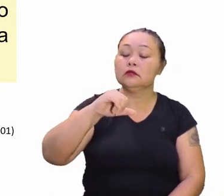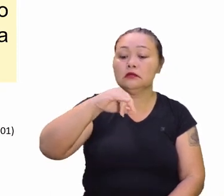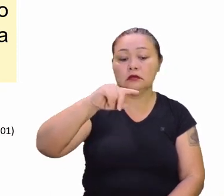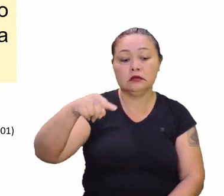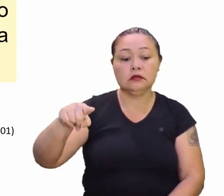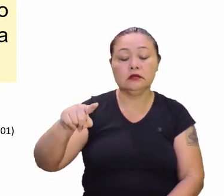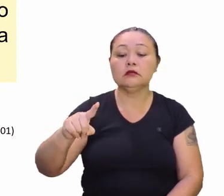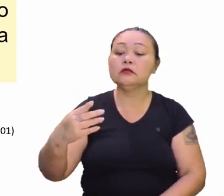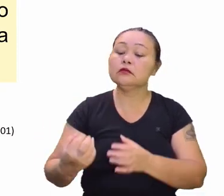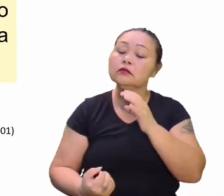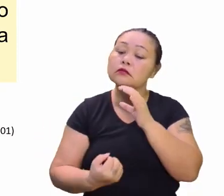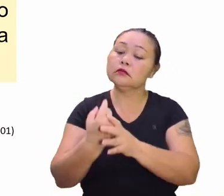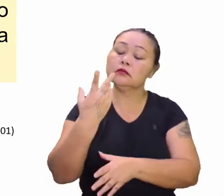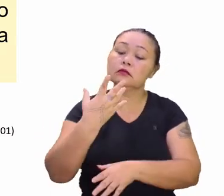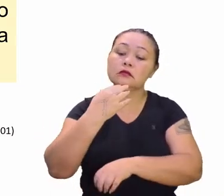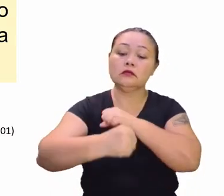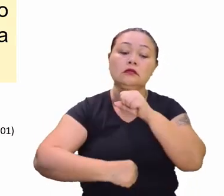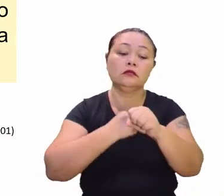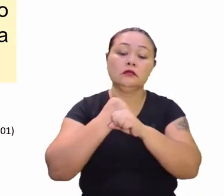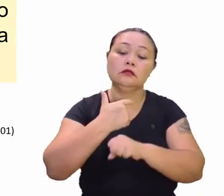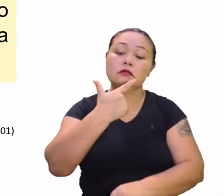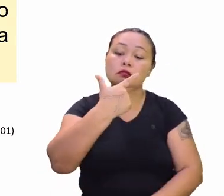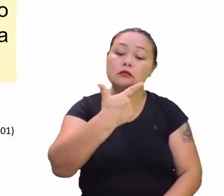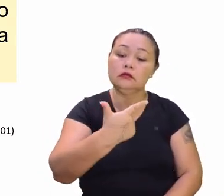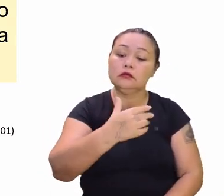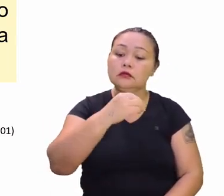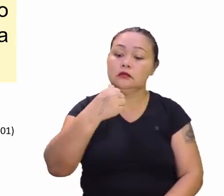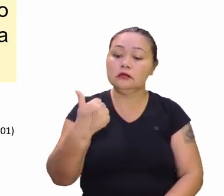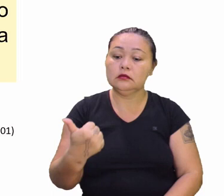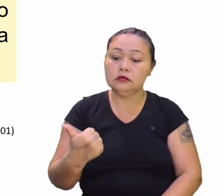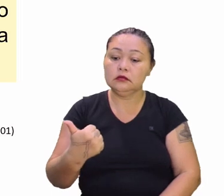Ecológica de Cunhã, que foi criada aí em 2001.